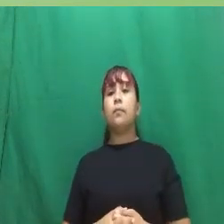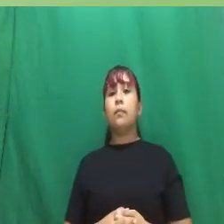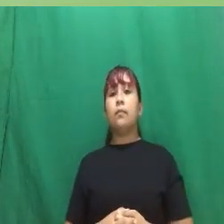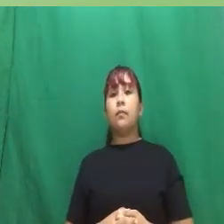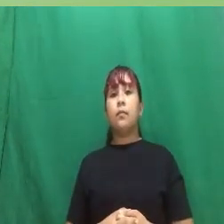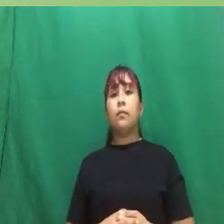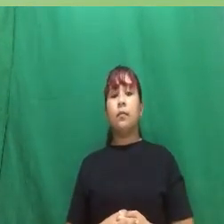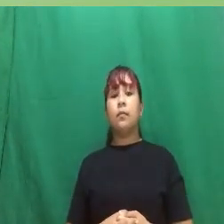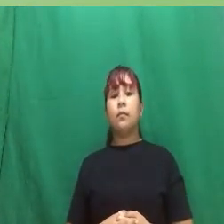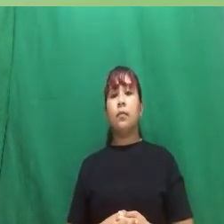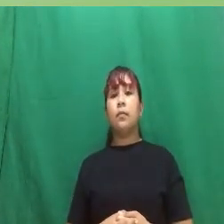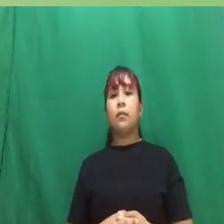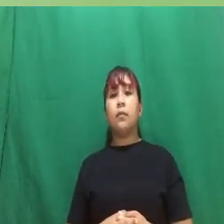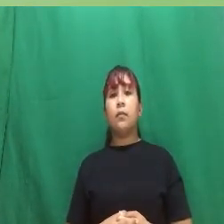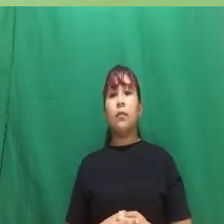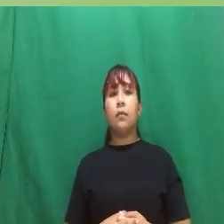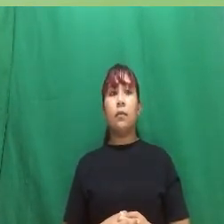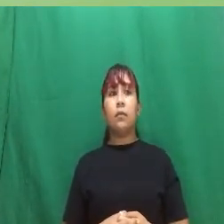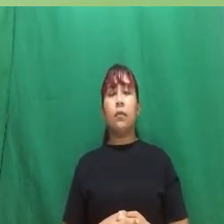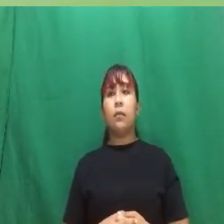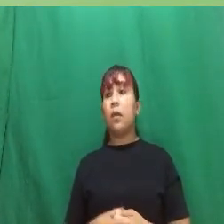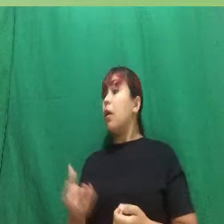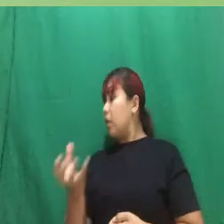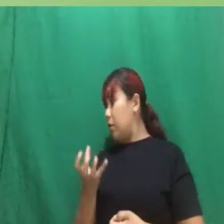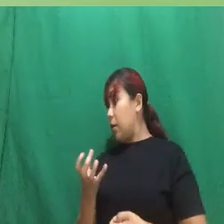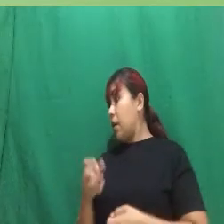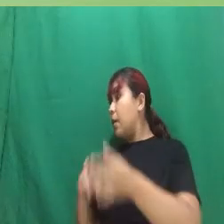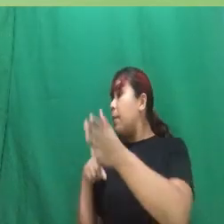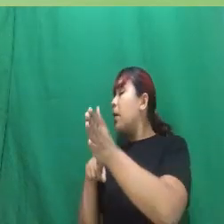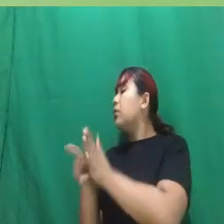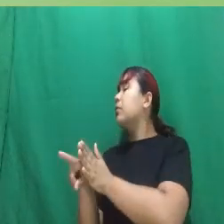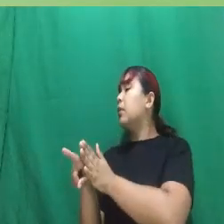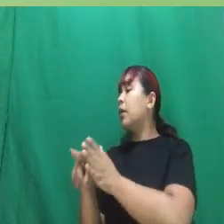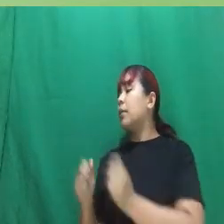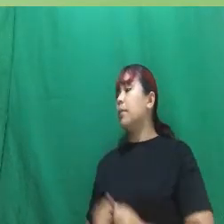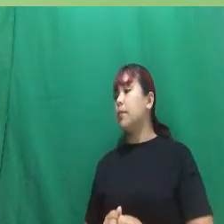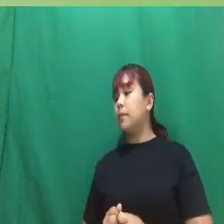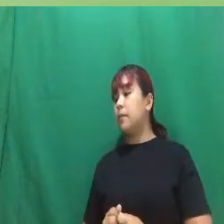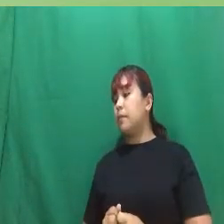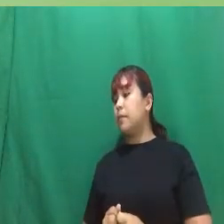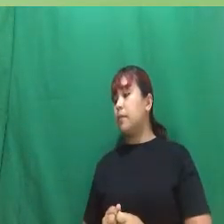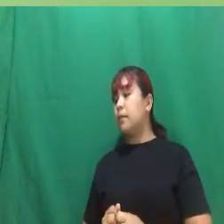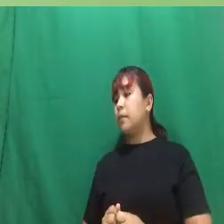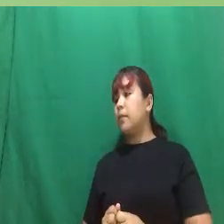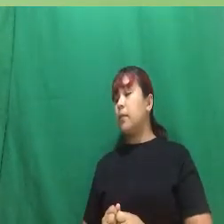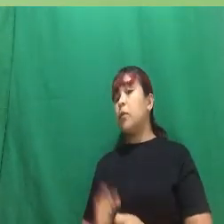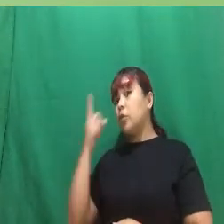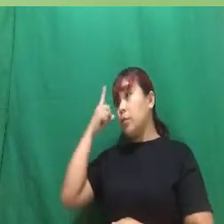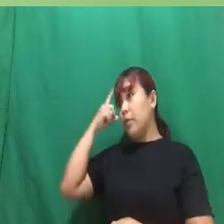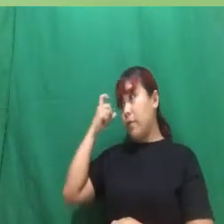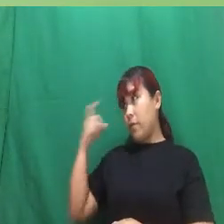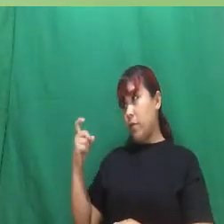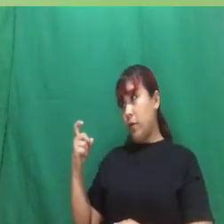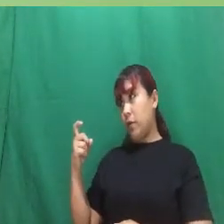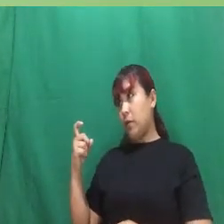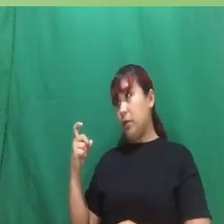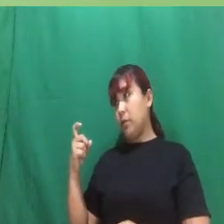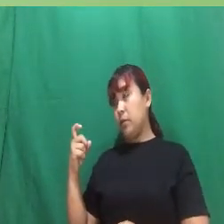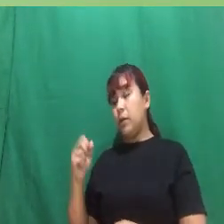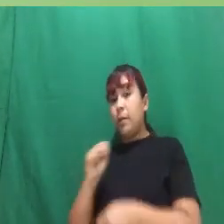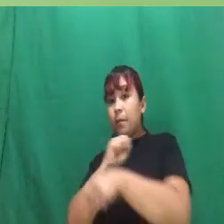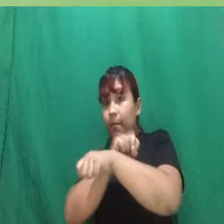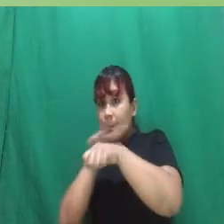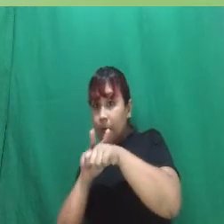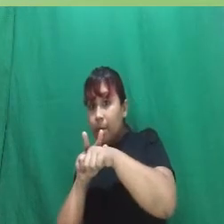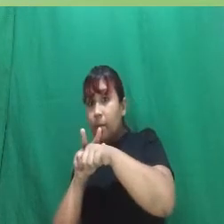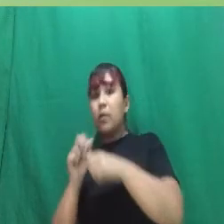sofrido toda aquela violência nos Estados Unidos, com um policial branco. Mas é, a luta é muito mais que isso,